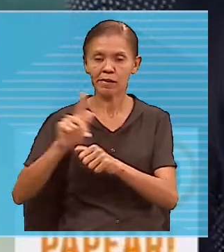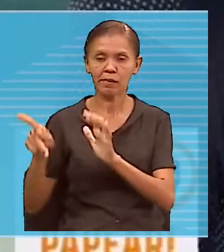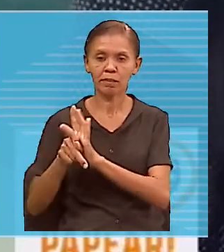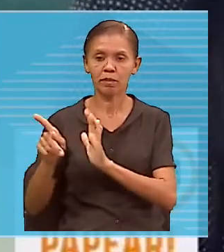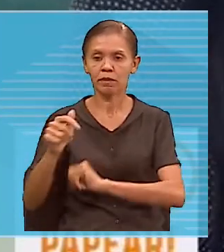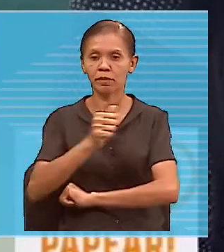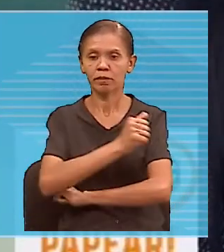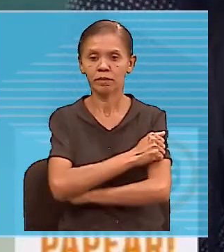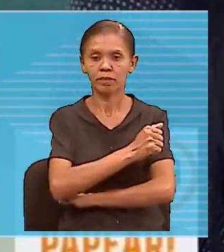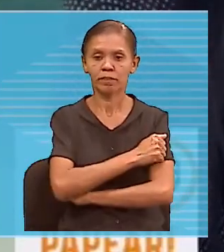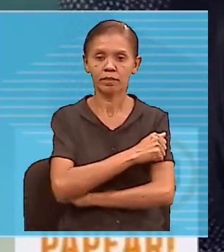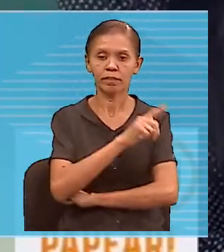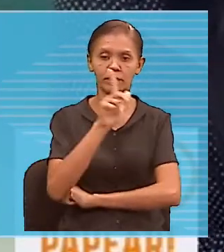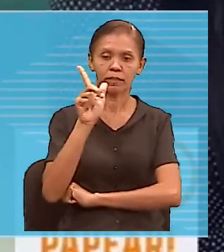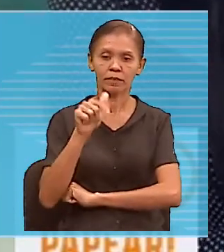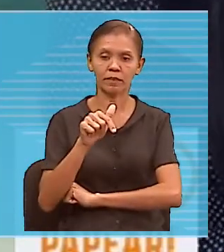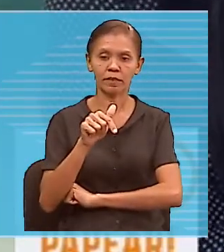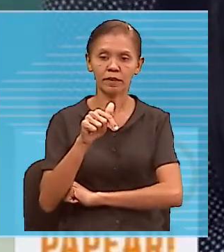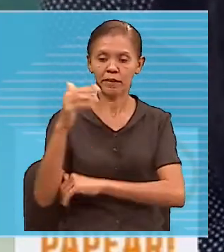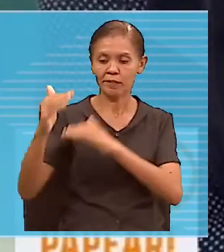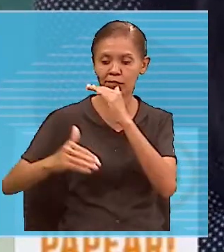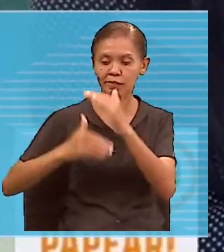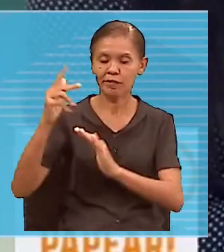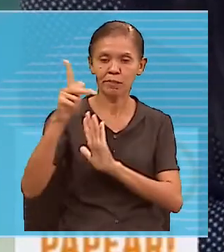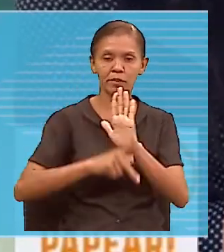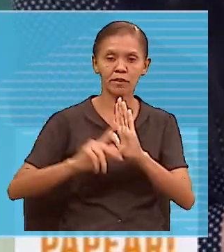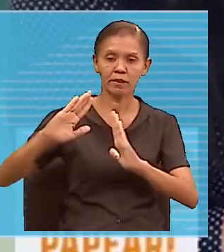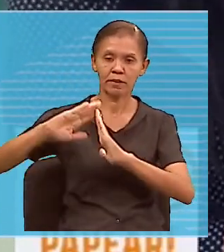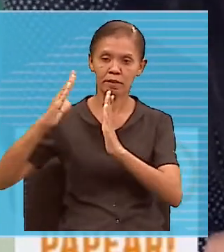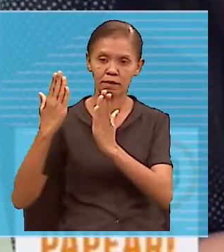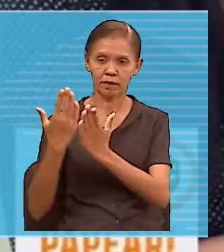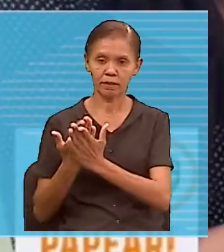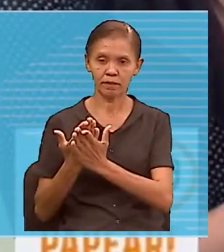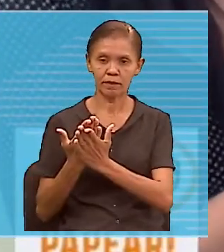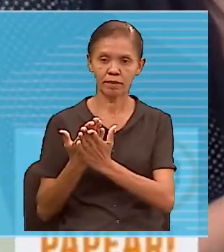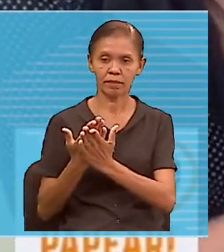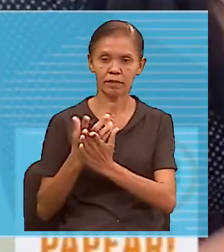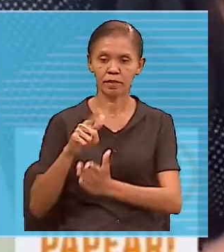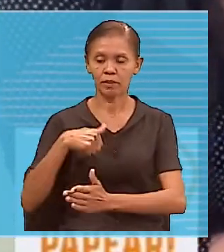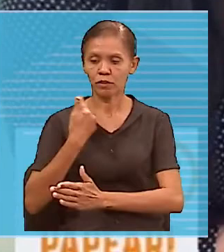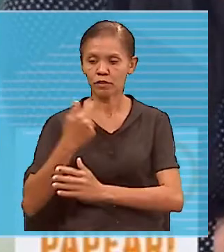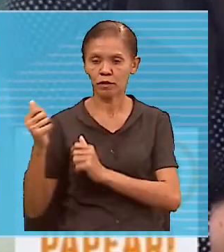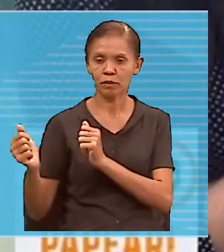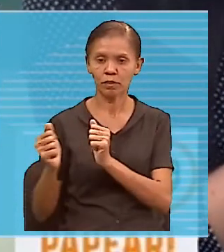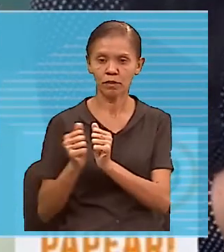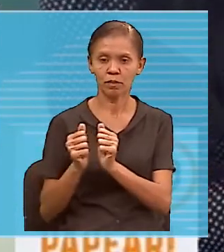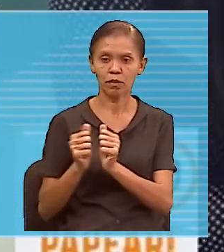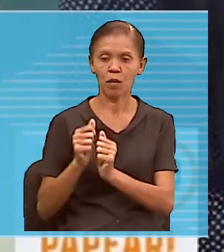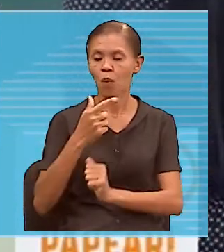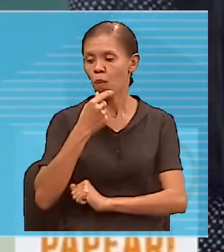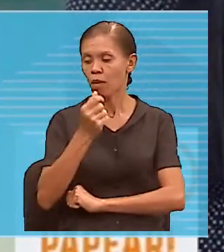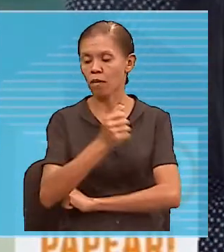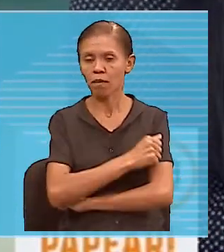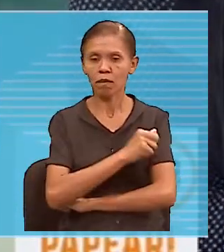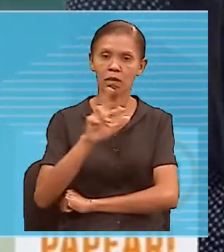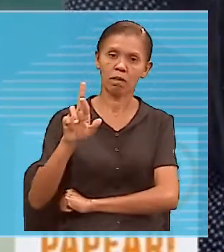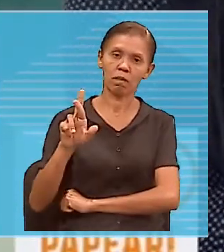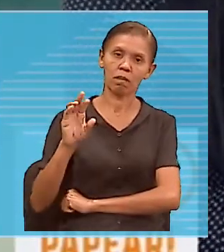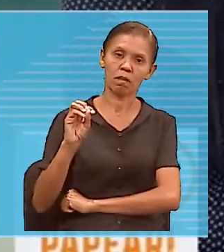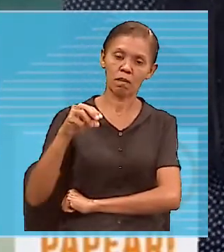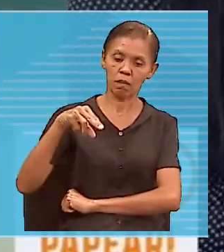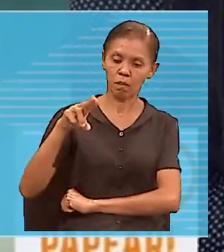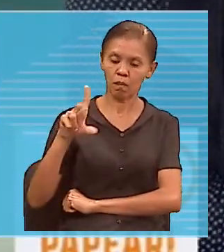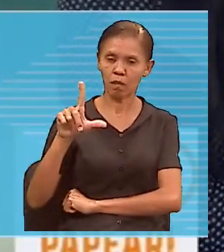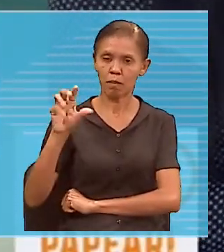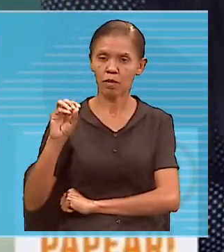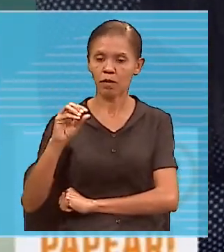nós estamos aqui com o Rômulo Guilherme, que desenvolve esse projeto junto com outros professores, junto com outros alunos também.